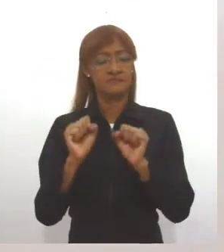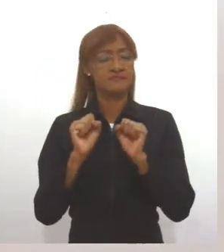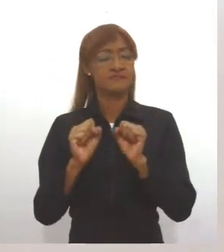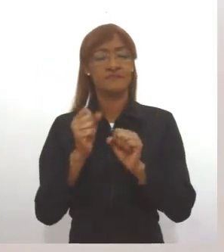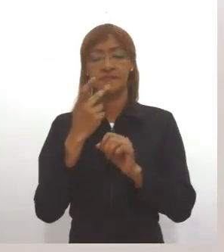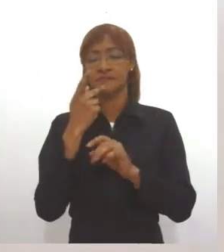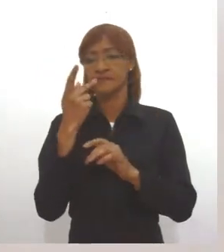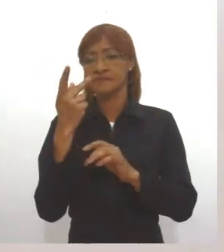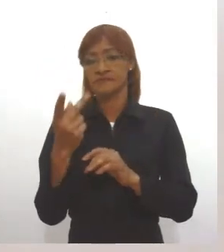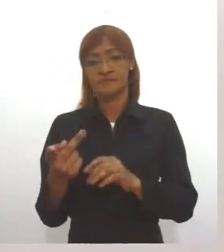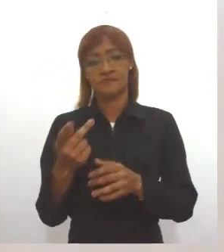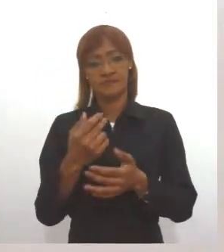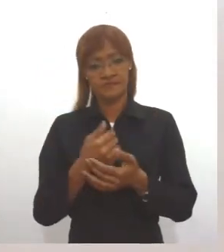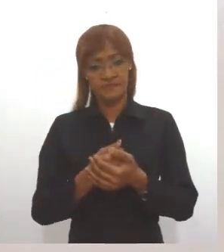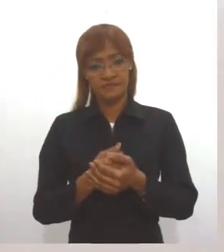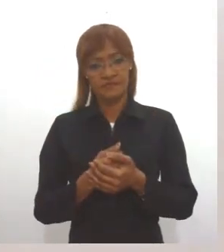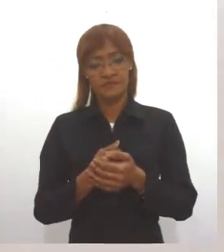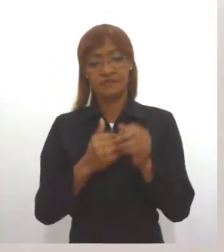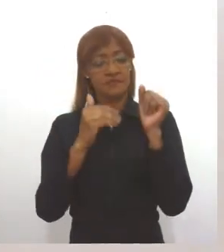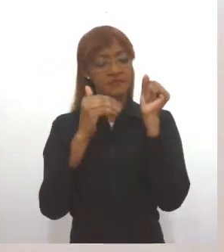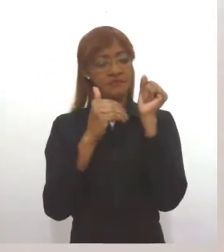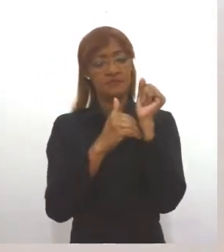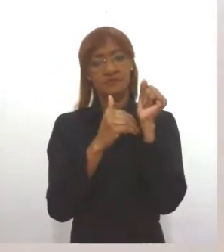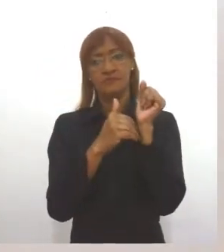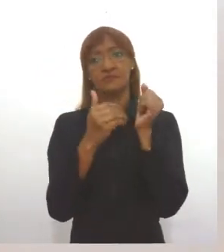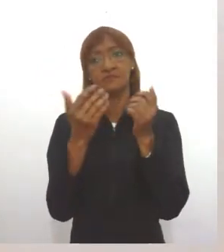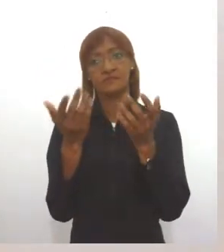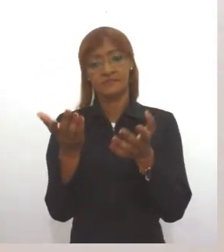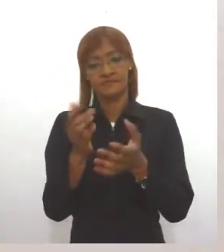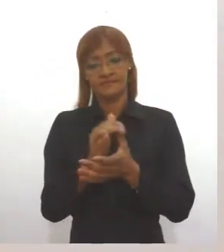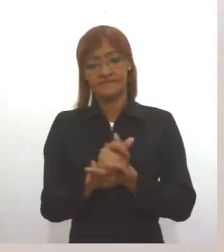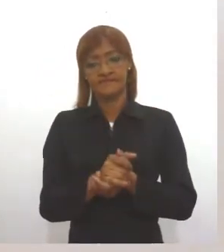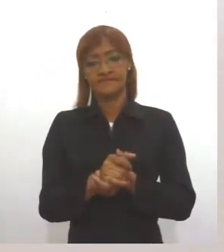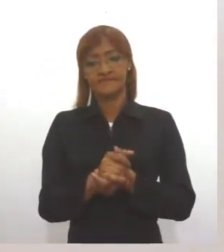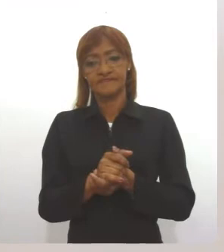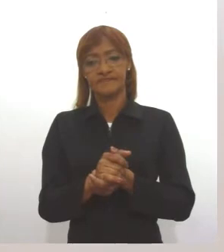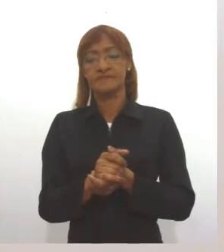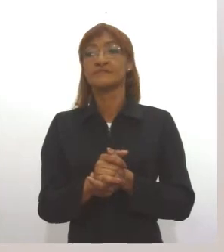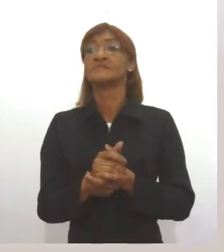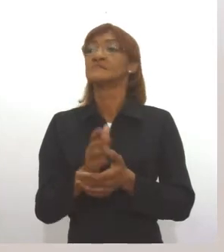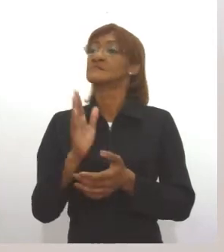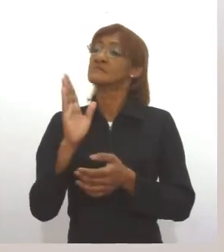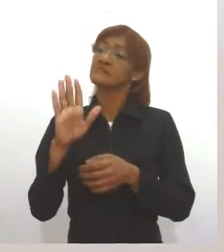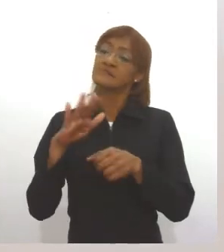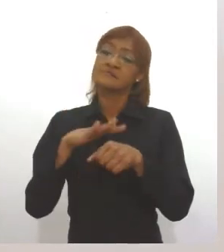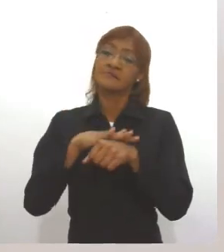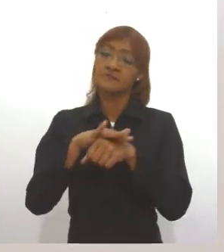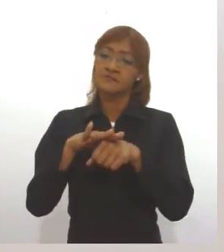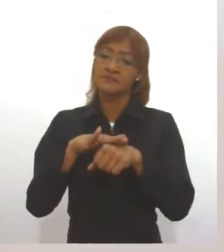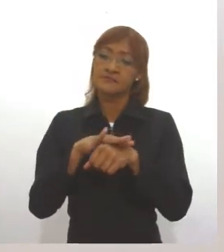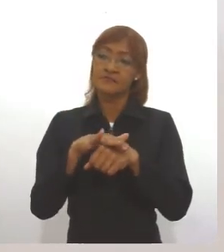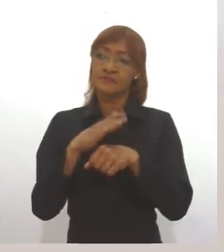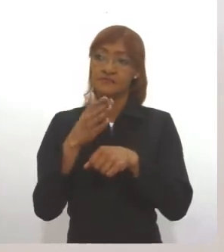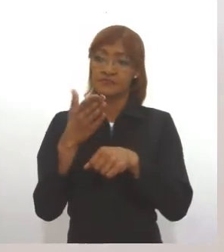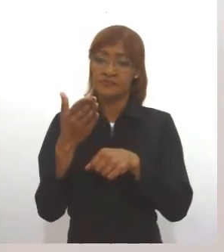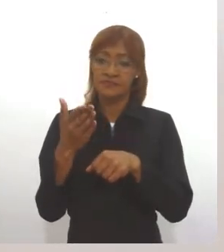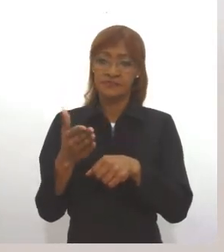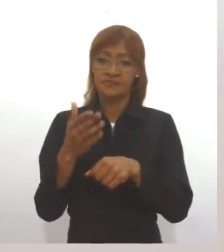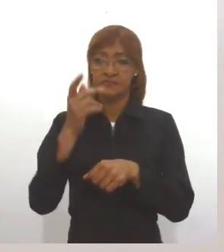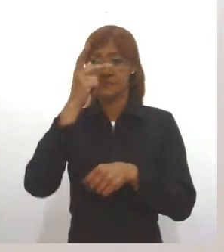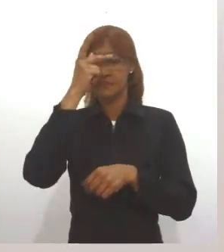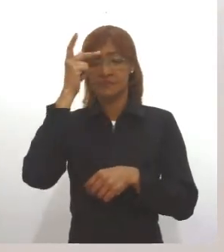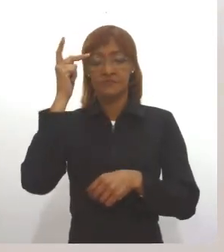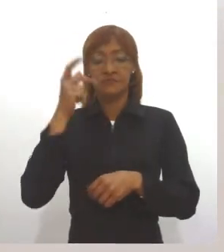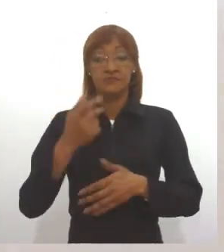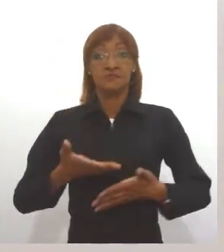compromisso de manter o sigilo sobre aquilo que foi conversado. E, através dessa conversa, a pessoa pode se estabilizar